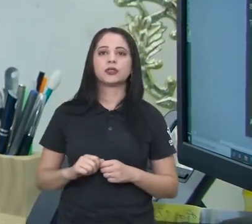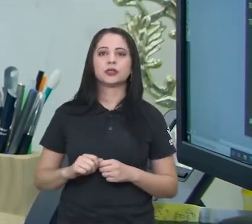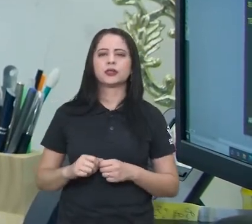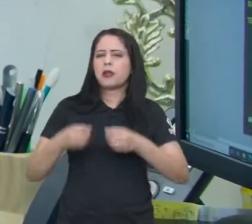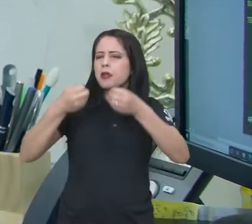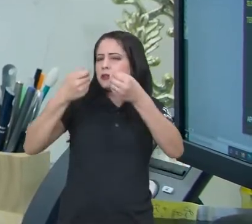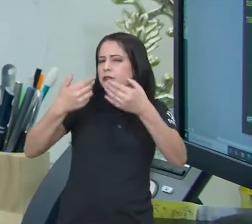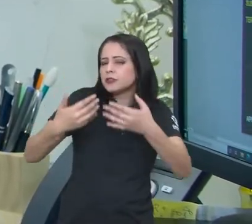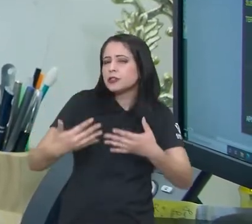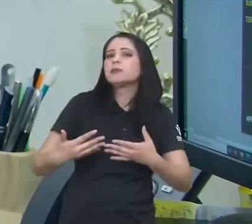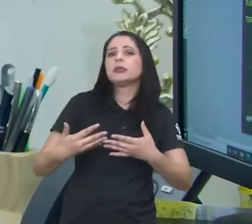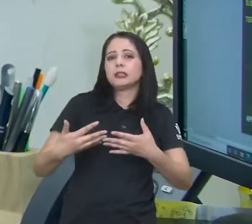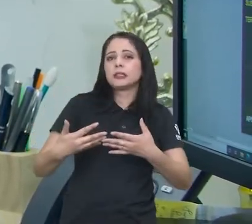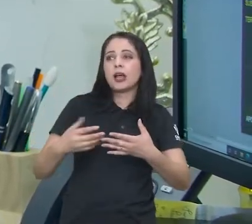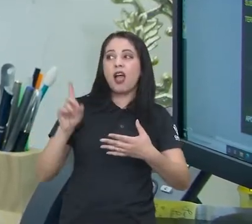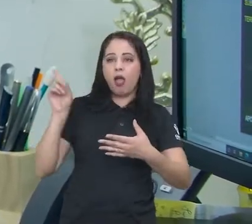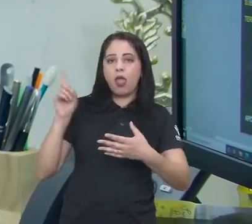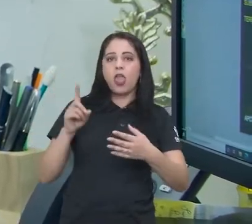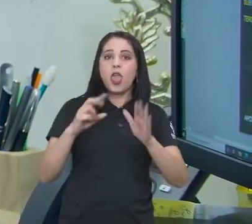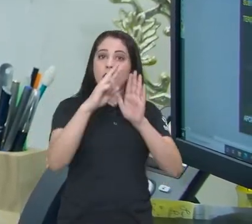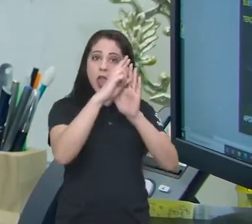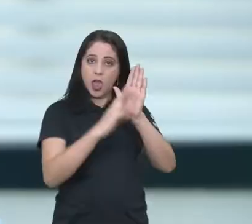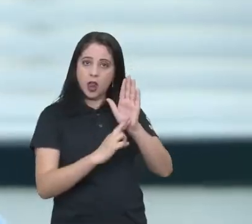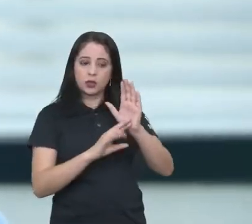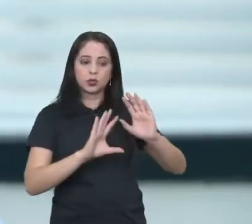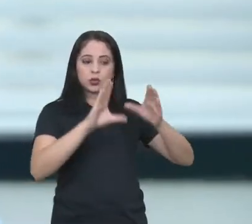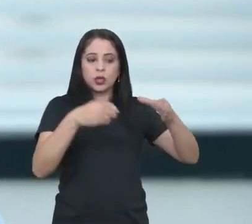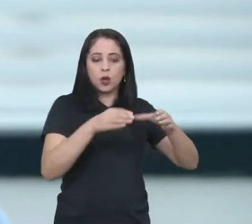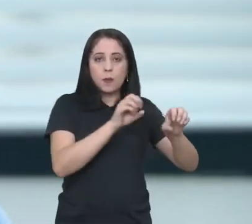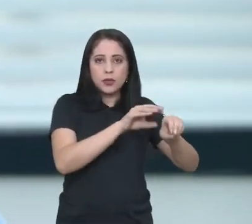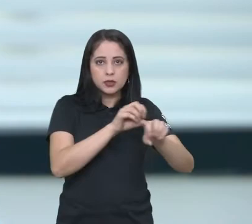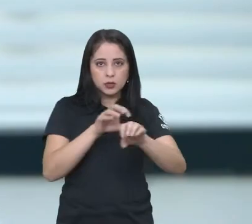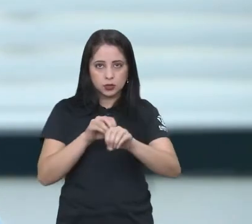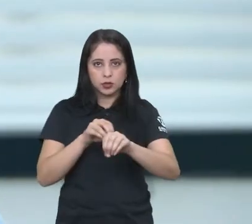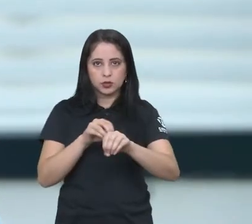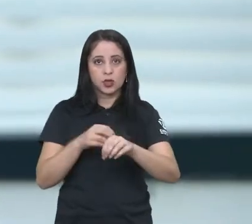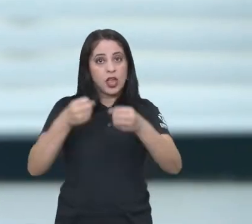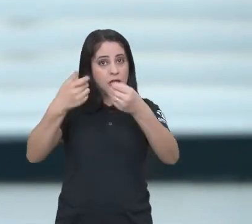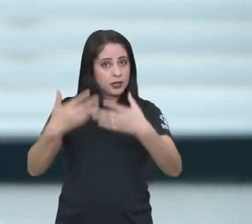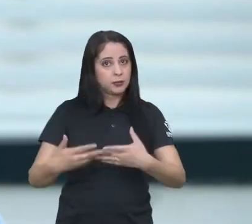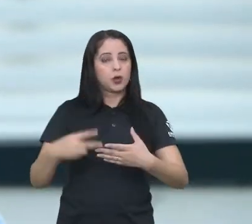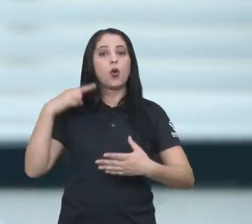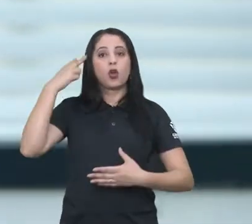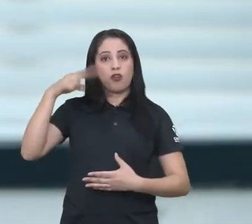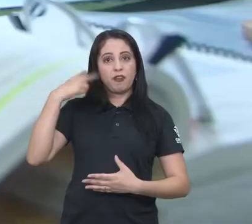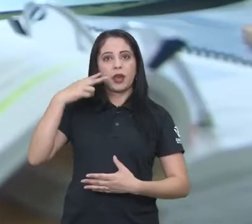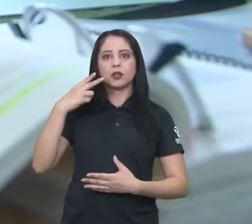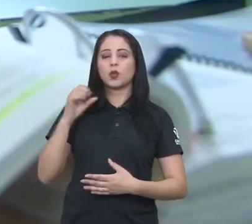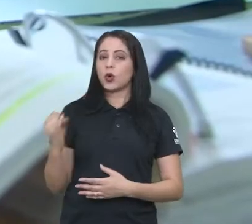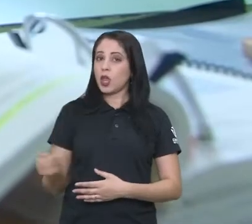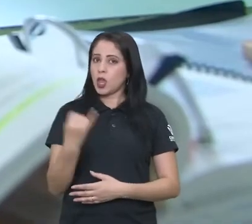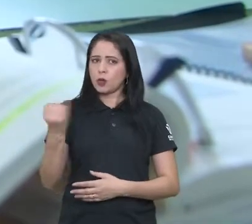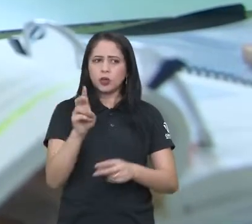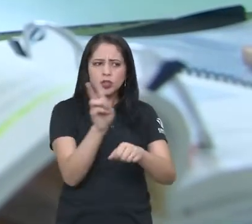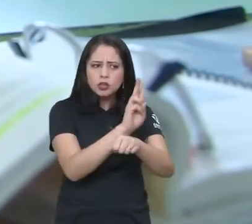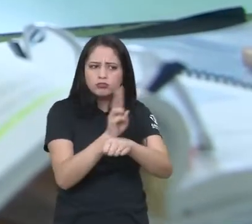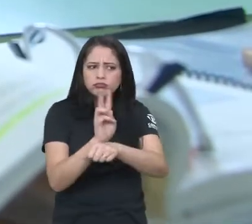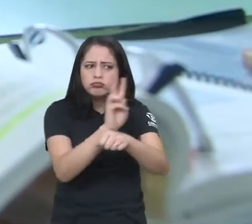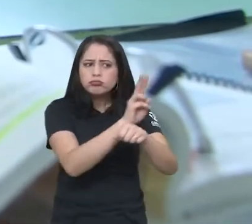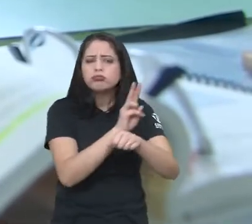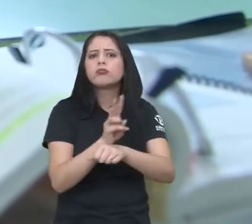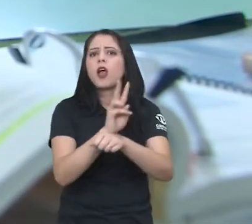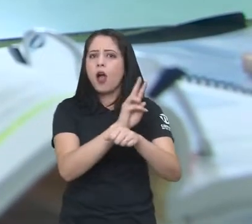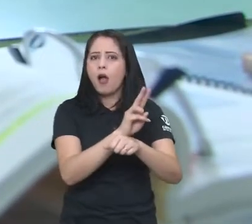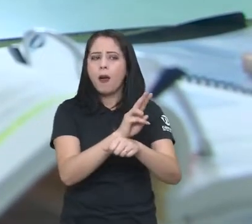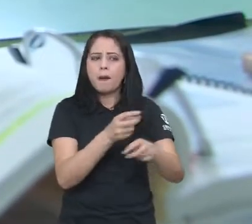Santiago, relator da Comissão de Educação da Câmara, destacou o papel dos vereadores em acompanhar e fiscalizar de perto